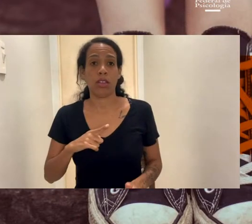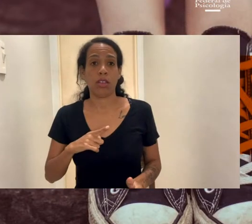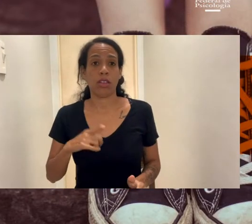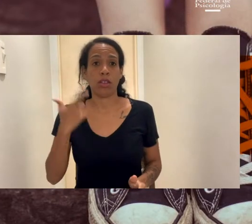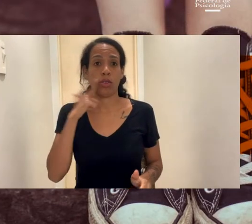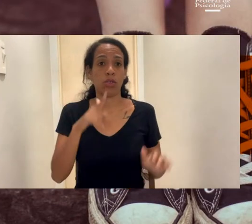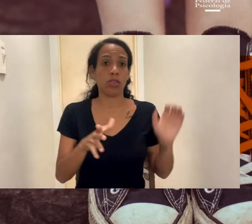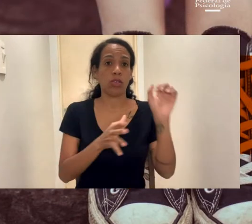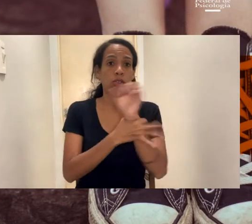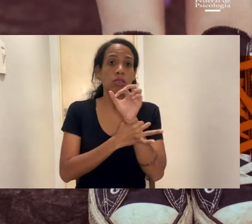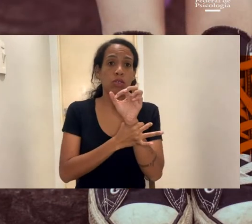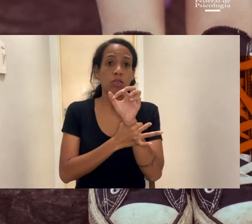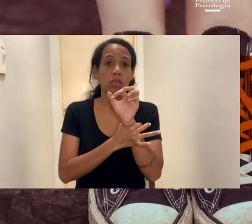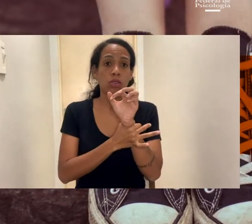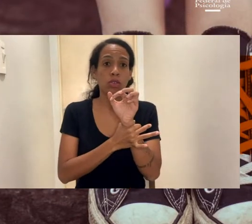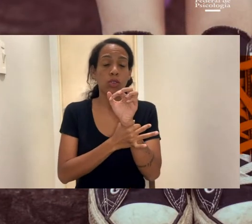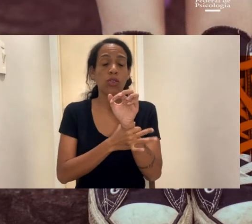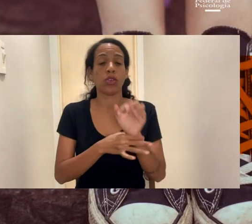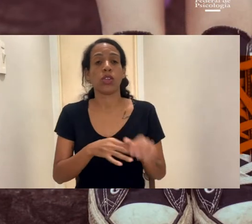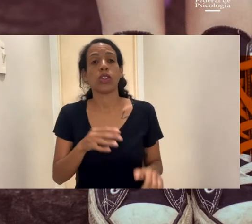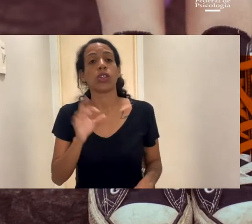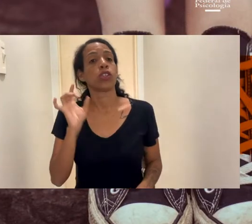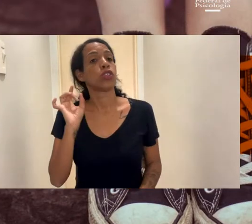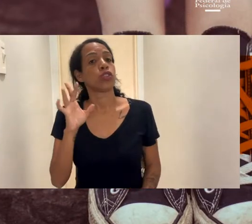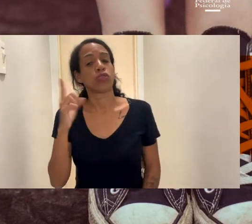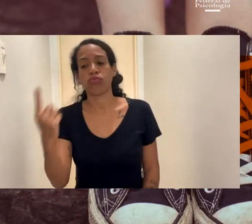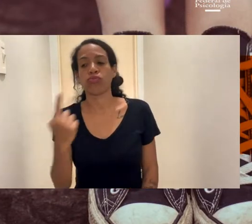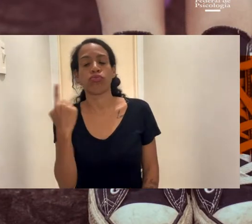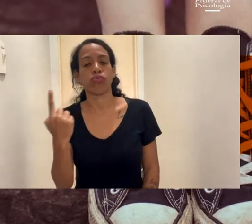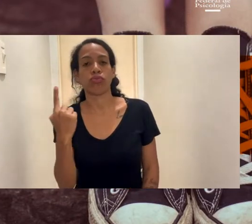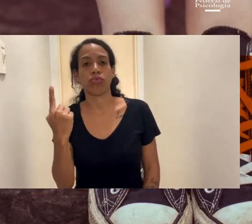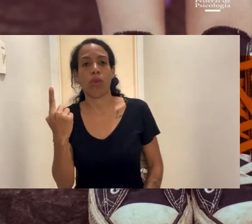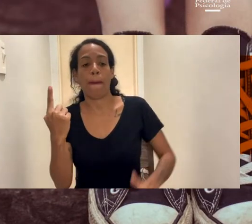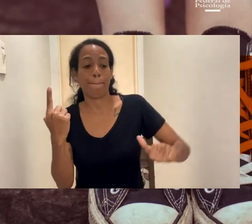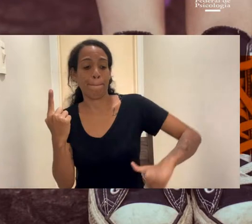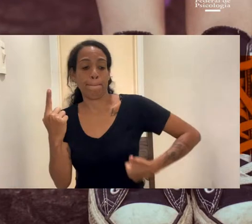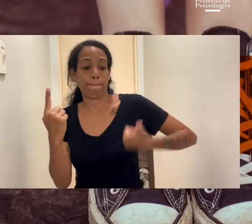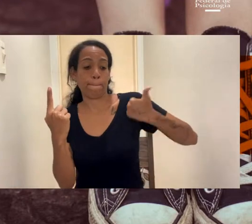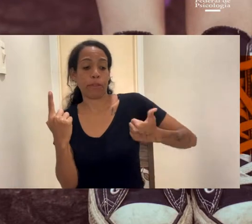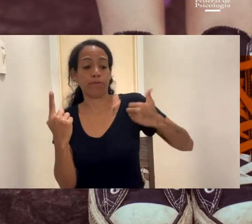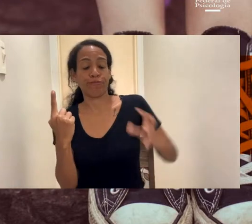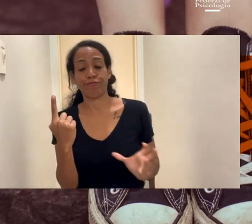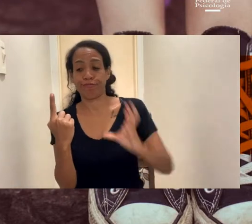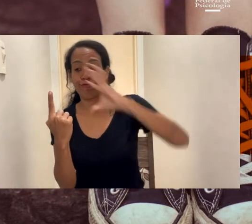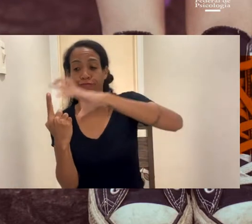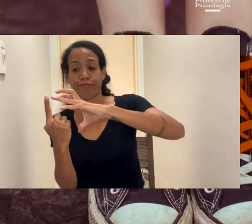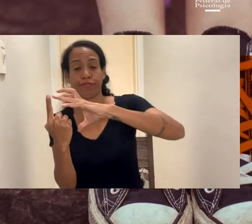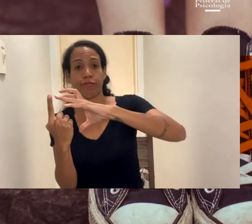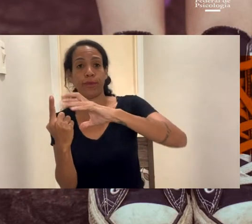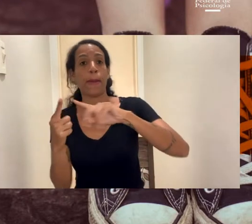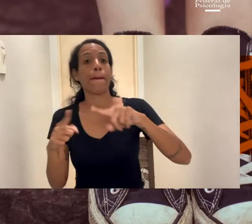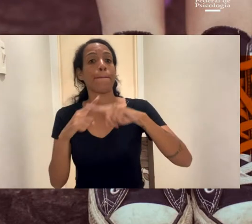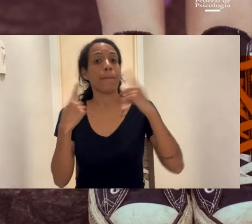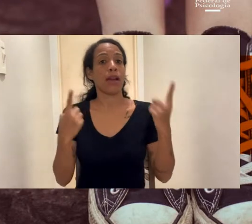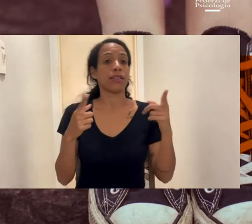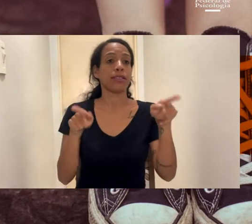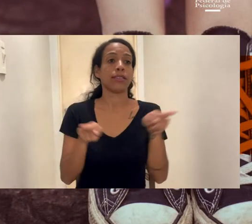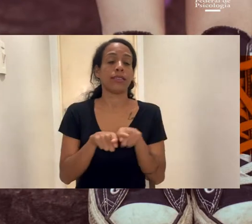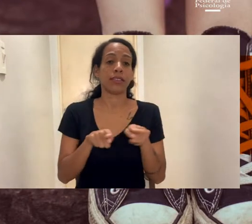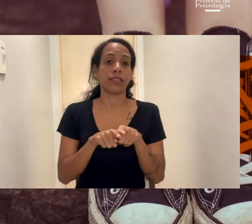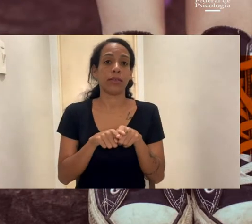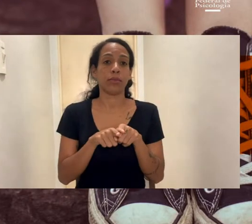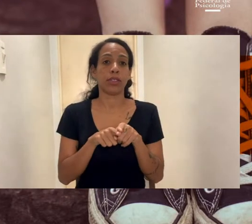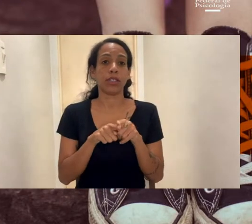garantia não só de uma melhor integração, né, mas também de um